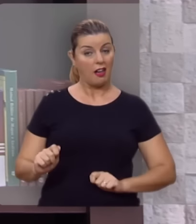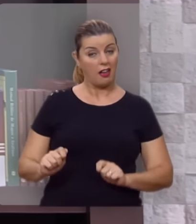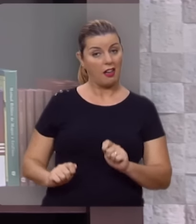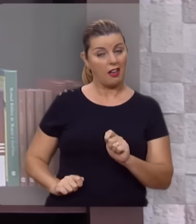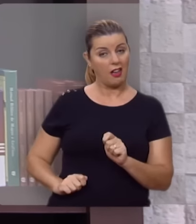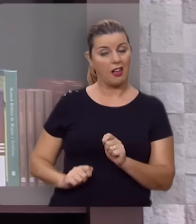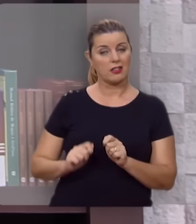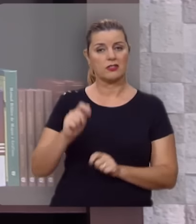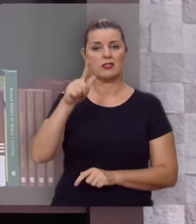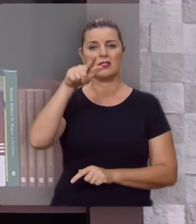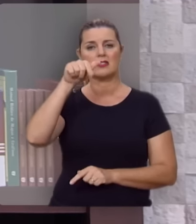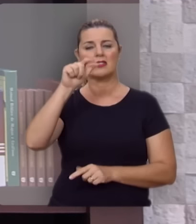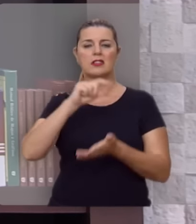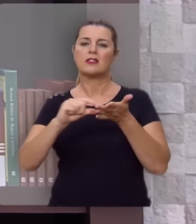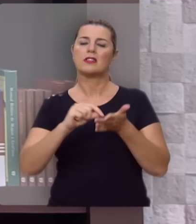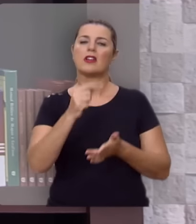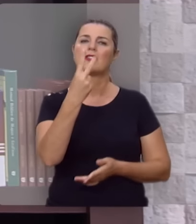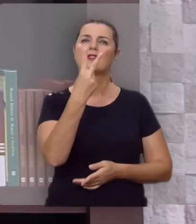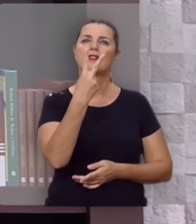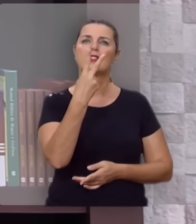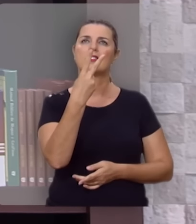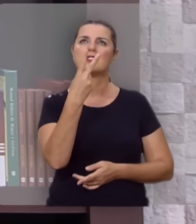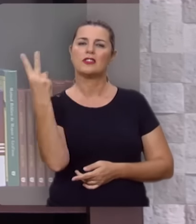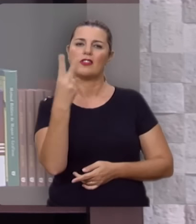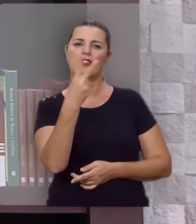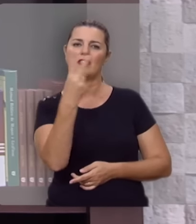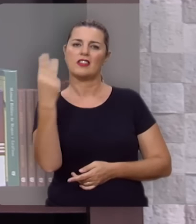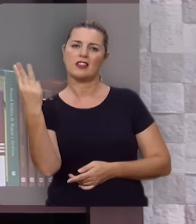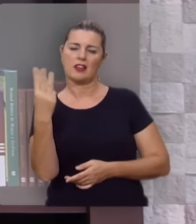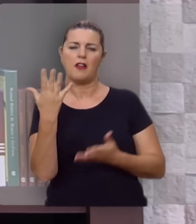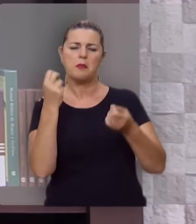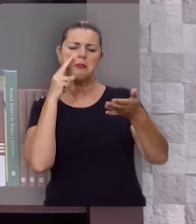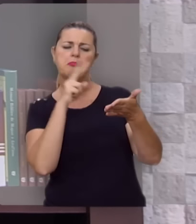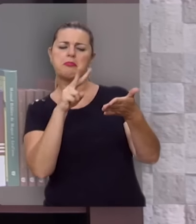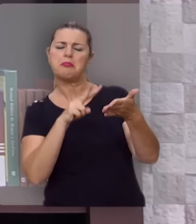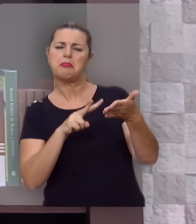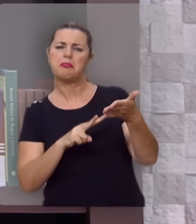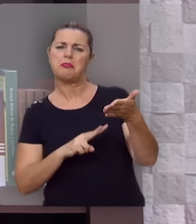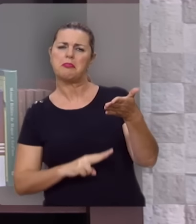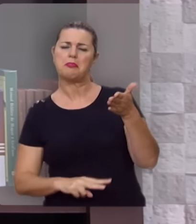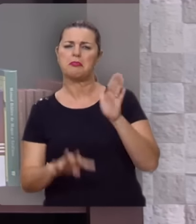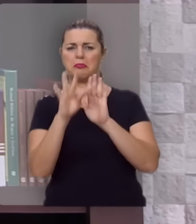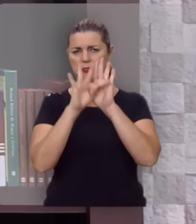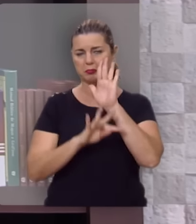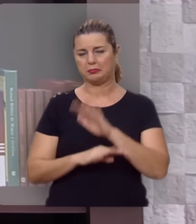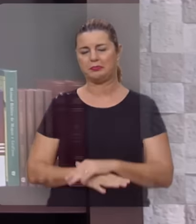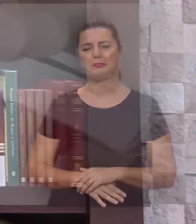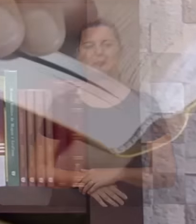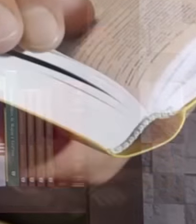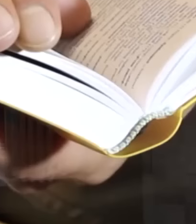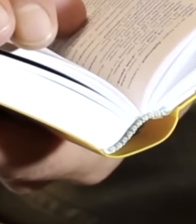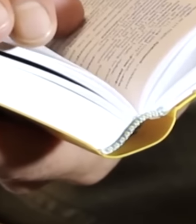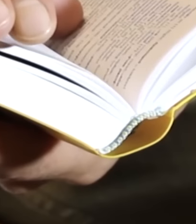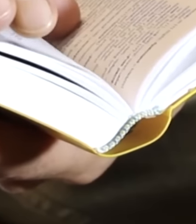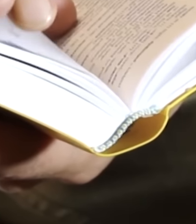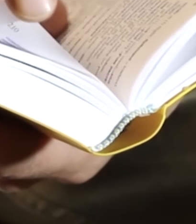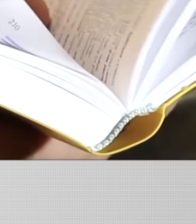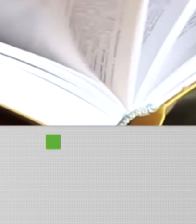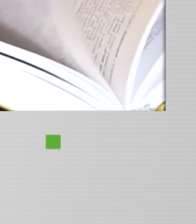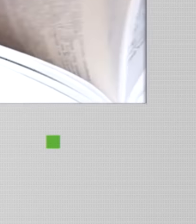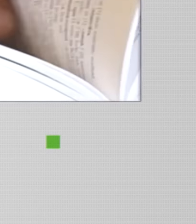Atos 17, versos 22 e 23. Vamos ouvir a leitura do